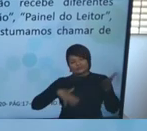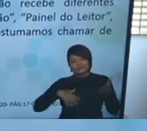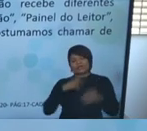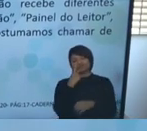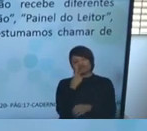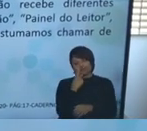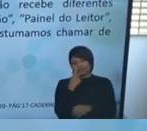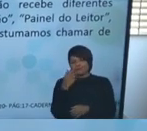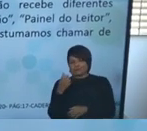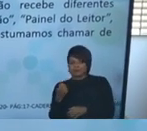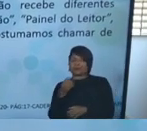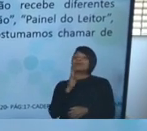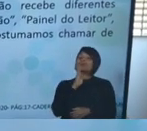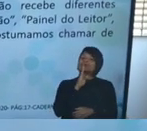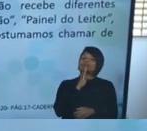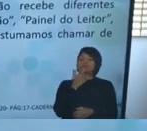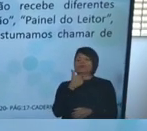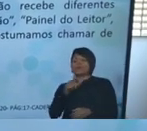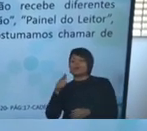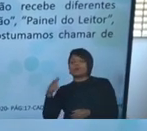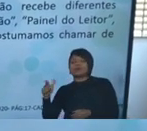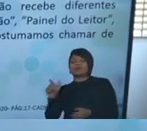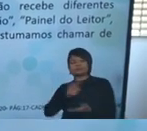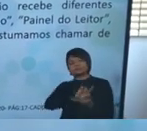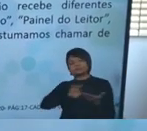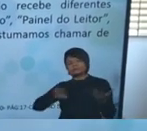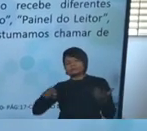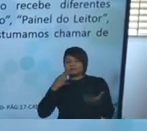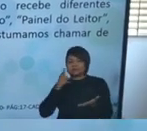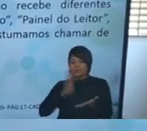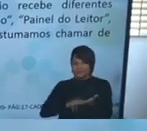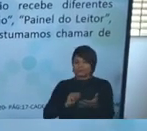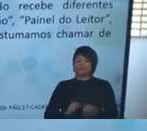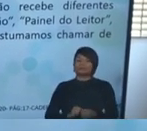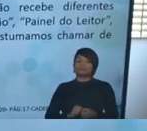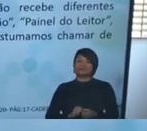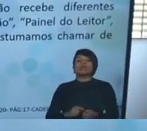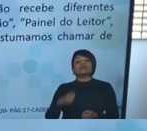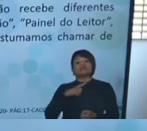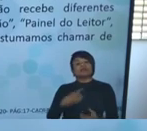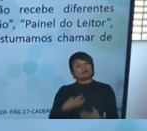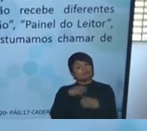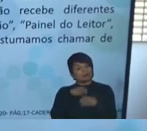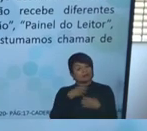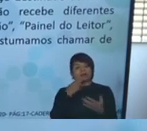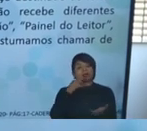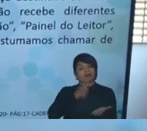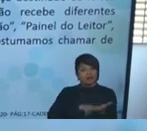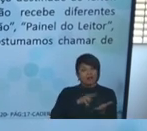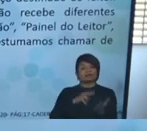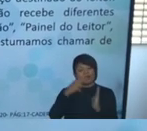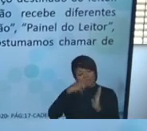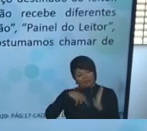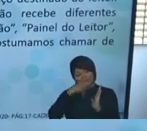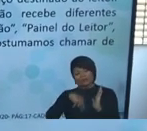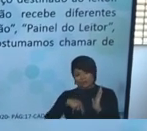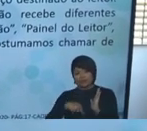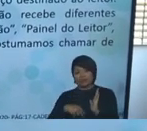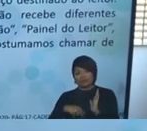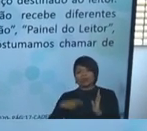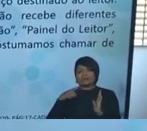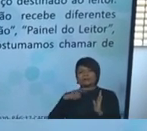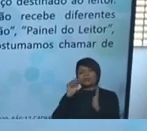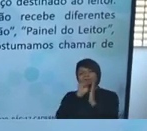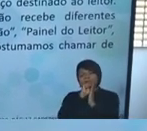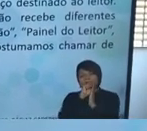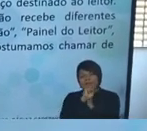conhecendo outras cartas. Sobre o gênero carta de leitor, deixei até bem grifadinho